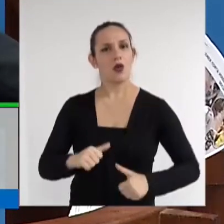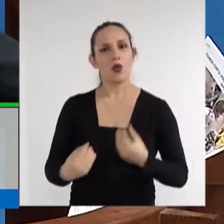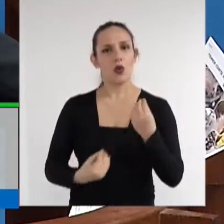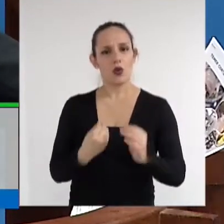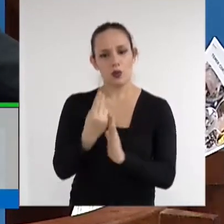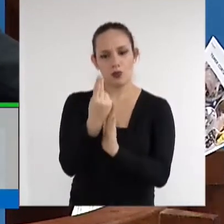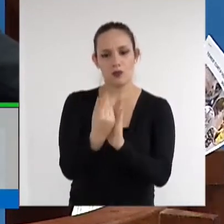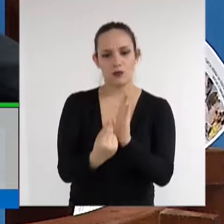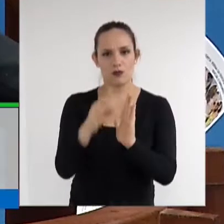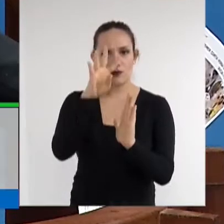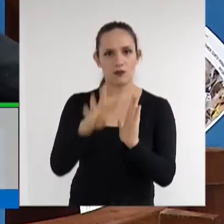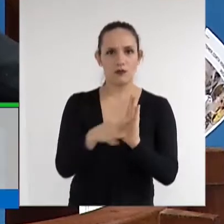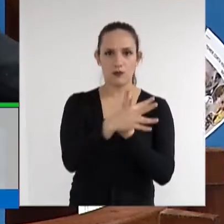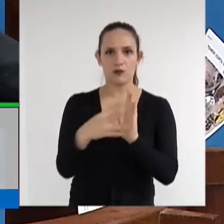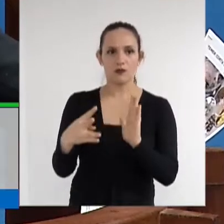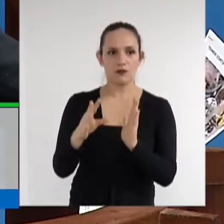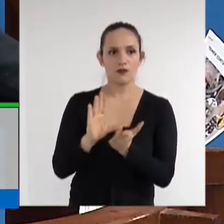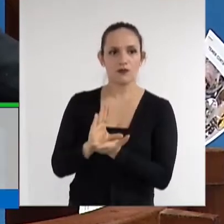do governo federal